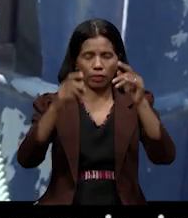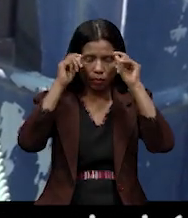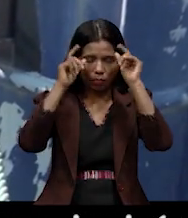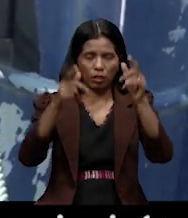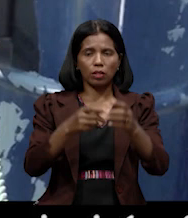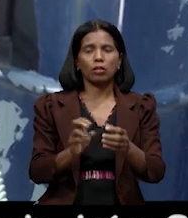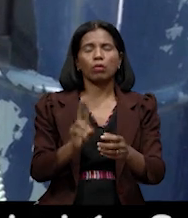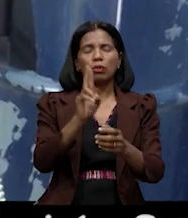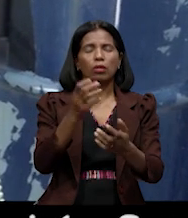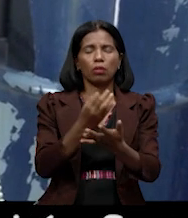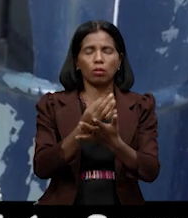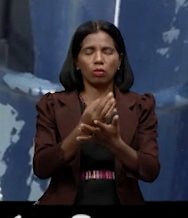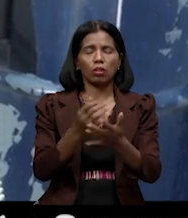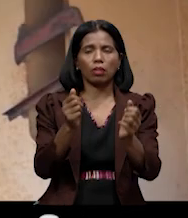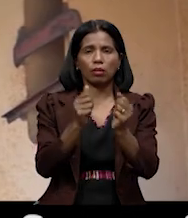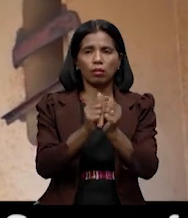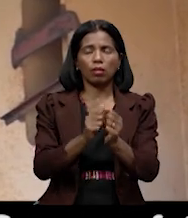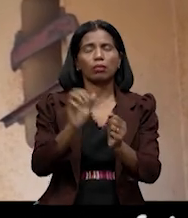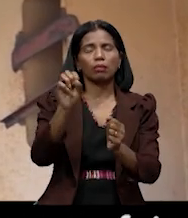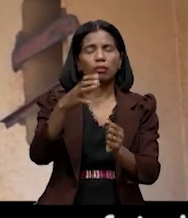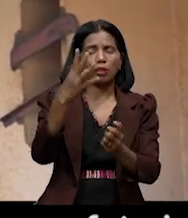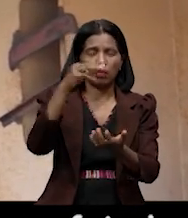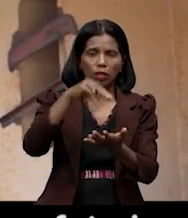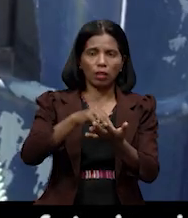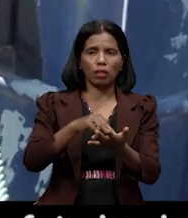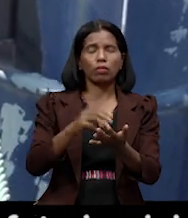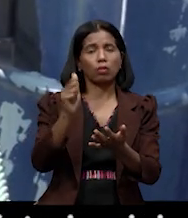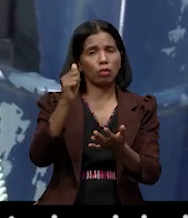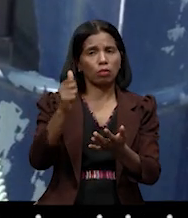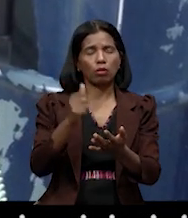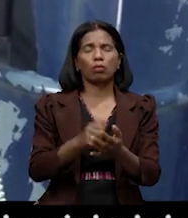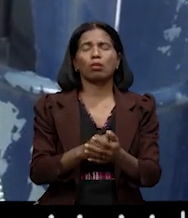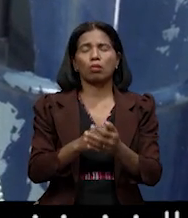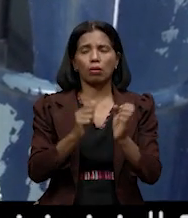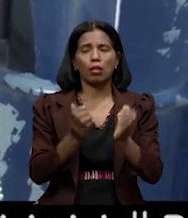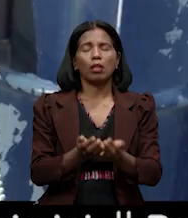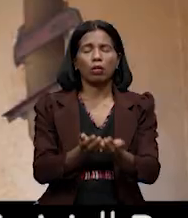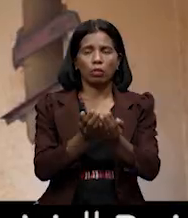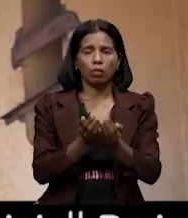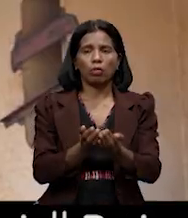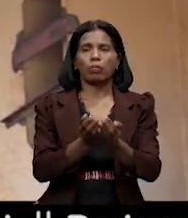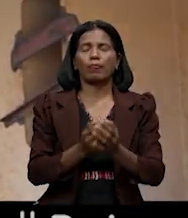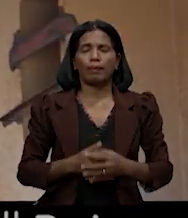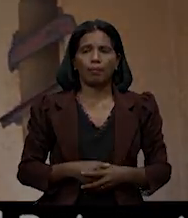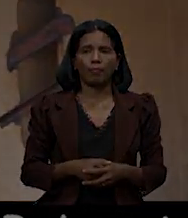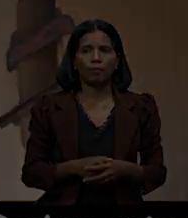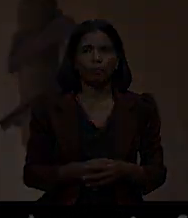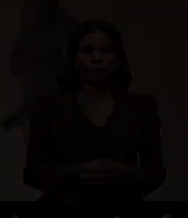osan euro milhão sanulo restin ba processo de construção São Roferi Haxolok, né? Bem-vindas, Menis, Ziemen.